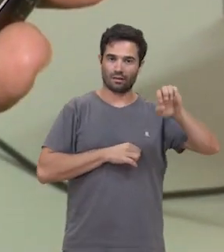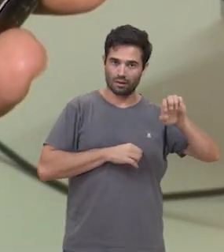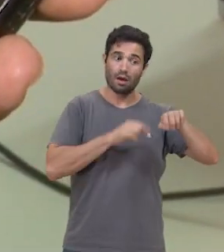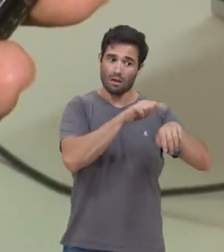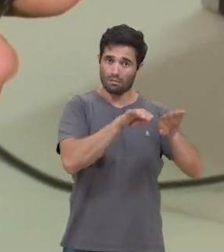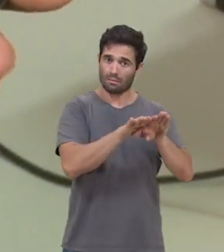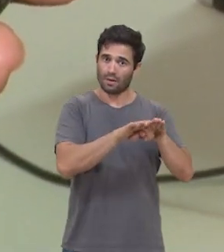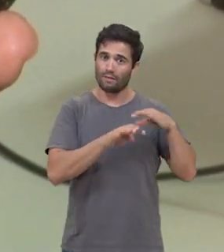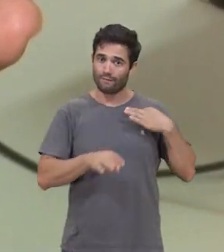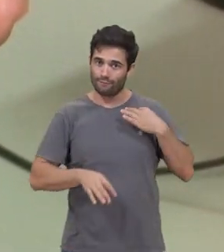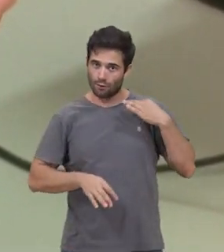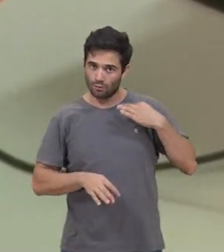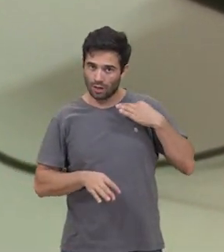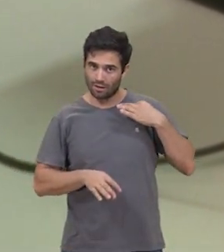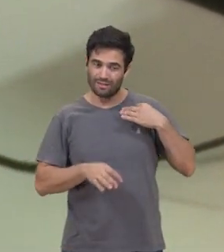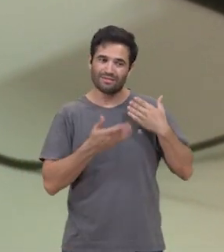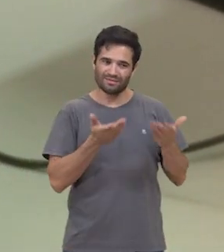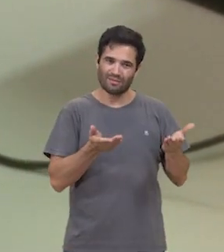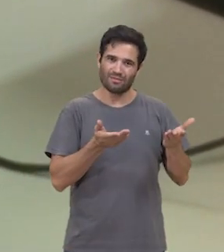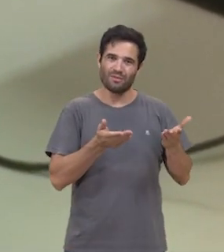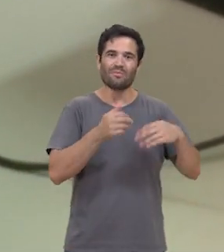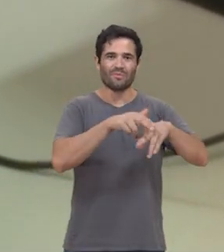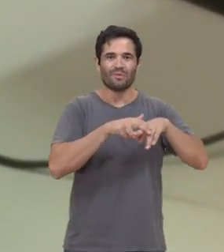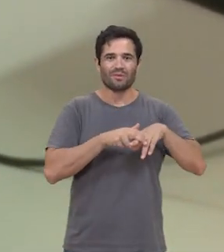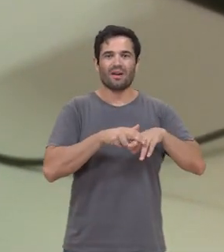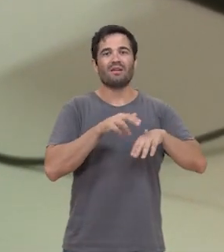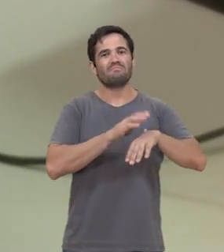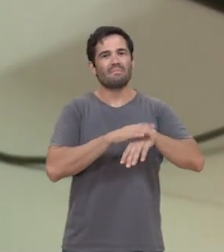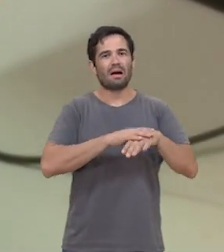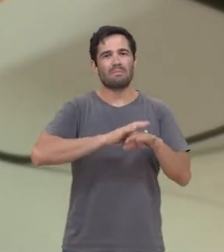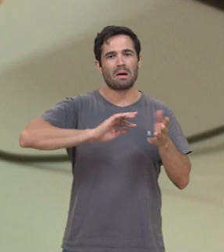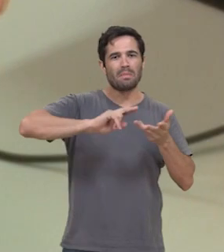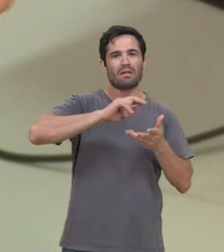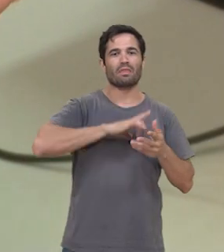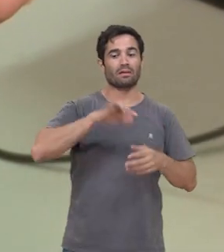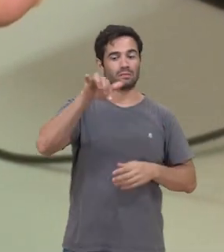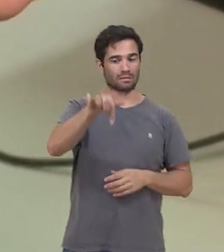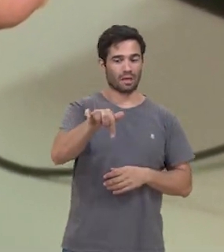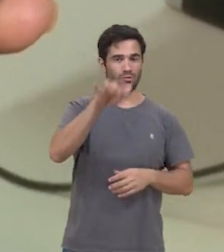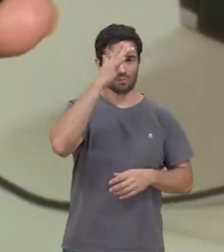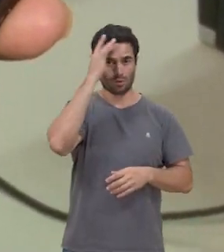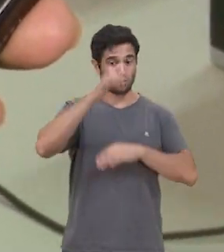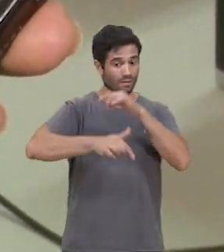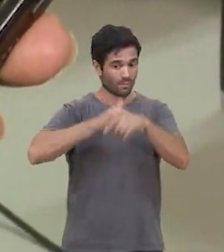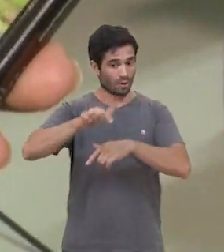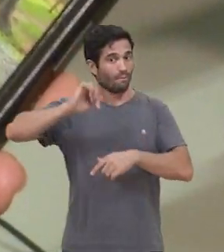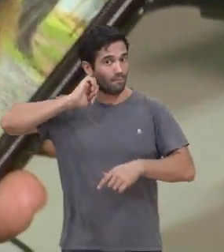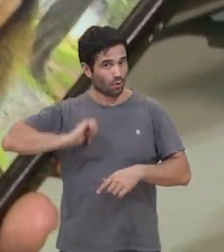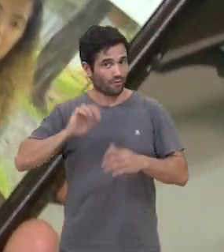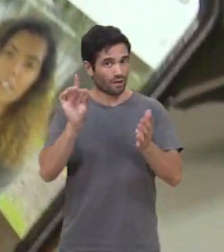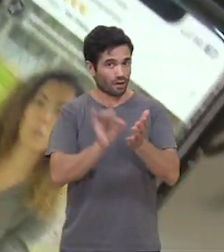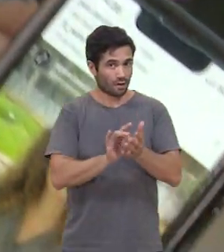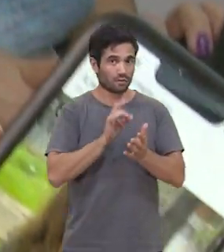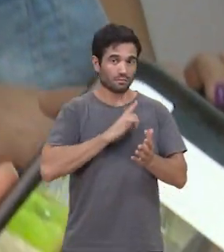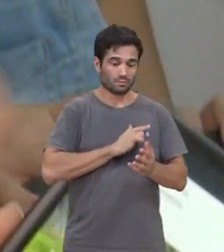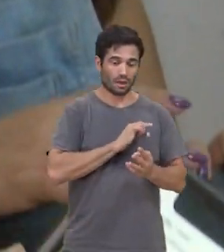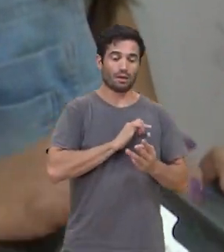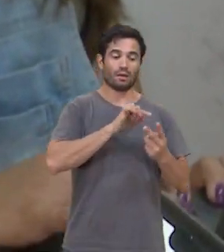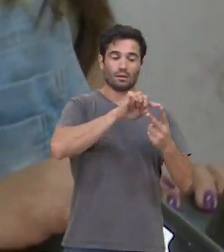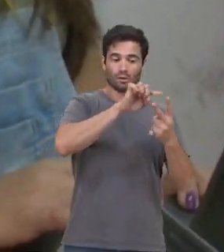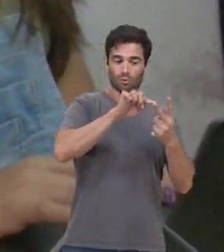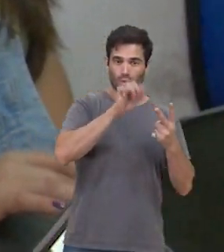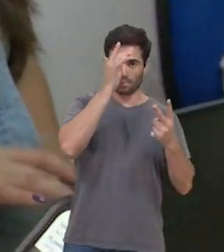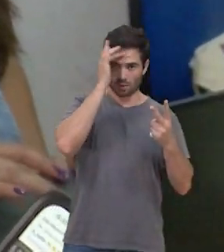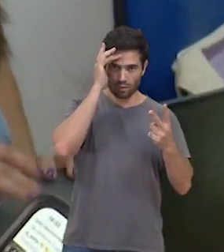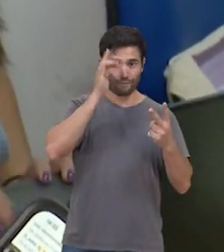é voluntária Então a nossa equipe é um pouquinho maior Porque além dos sete bolsistas a gente tem a raa